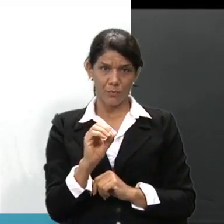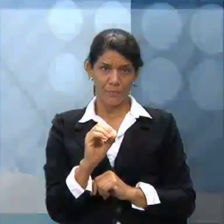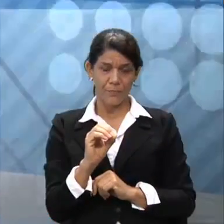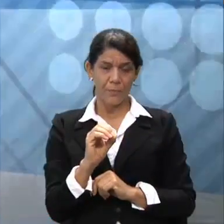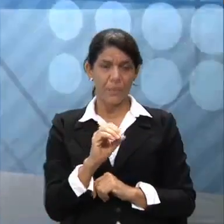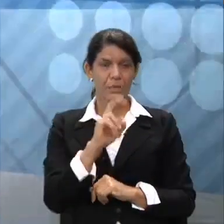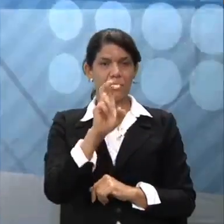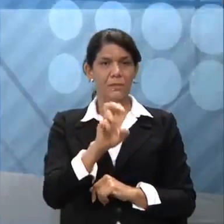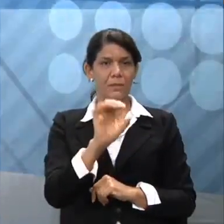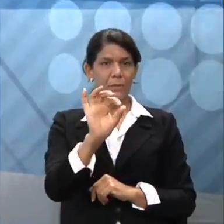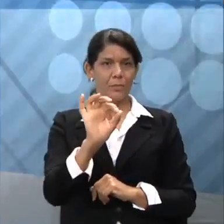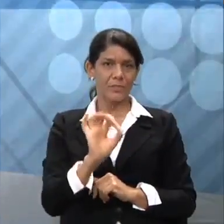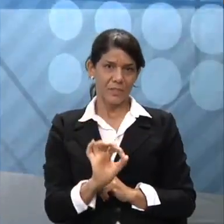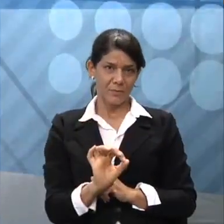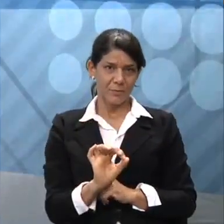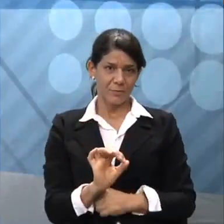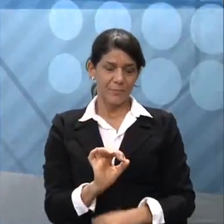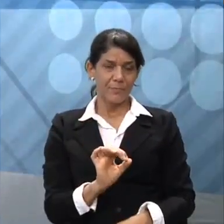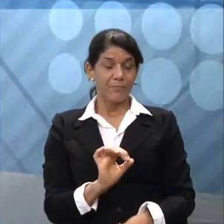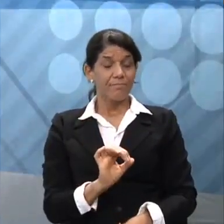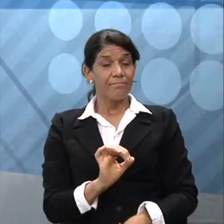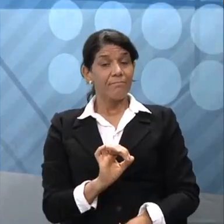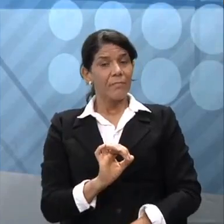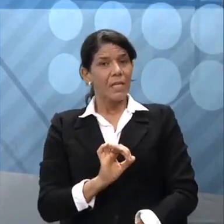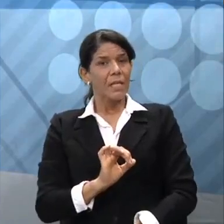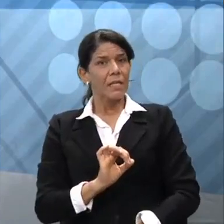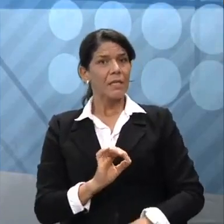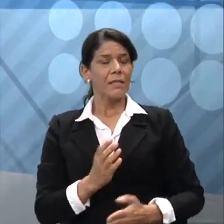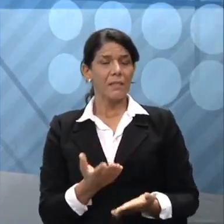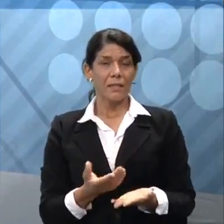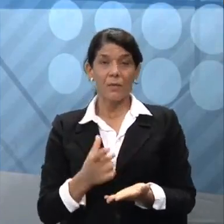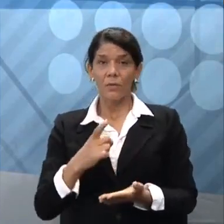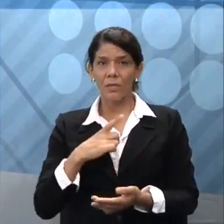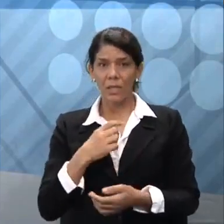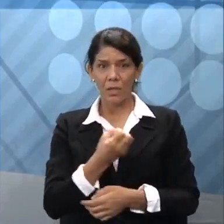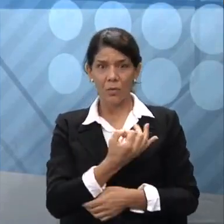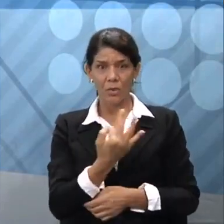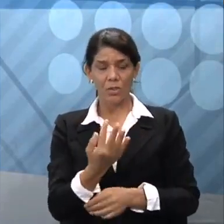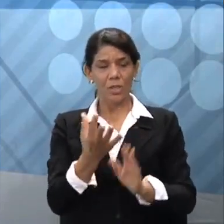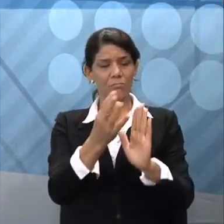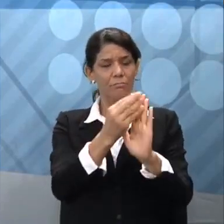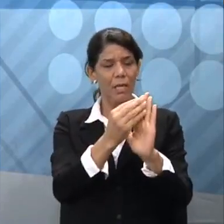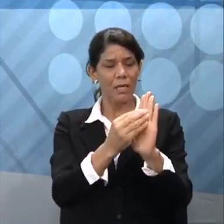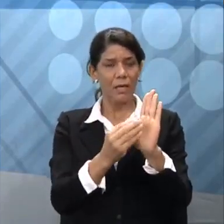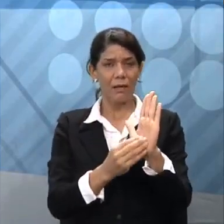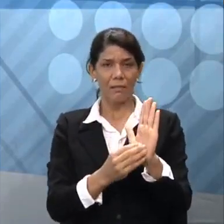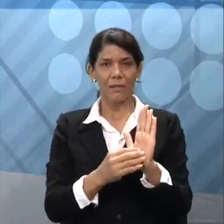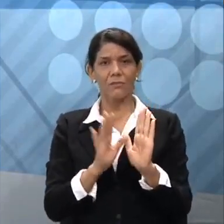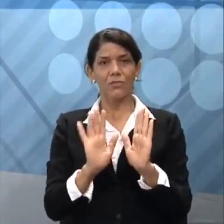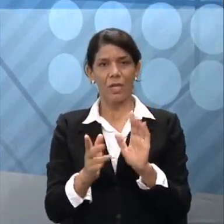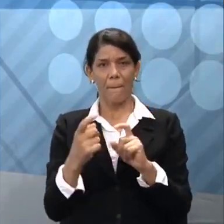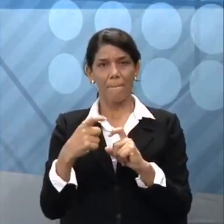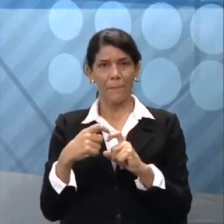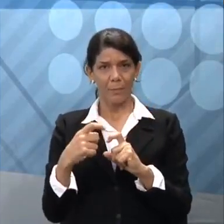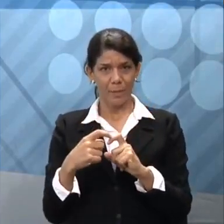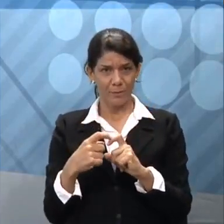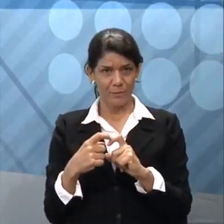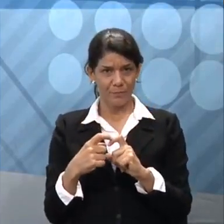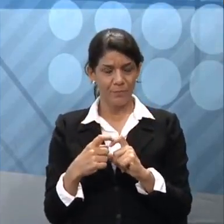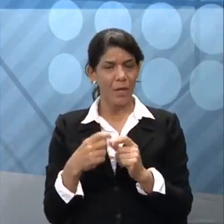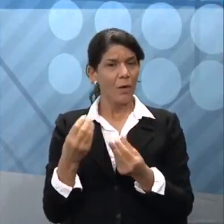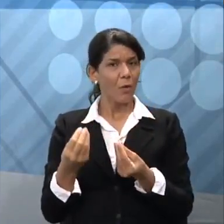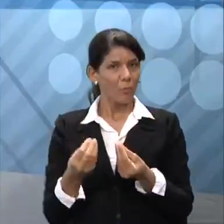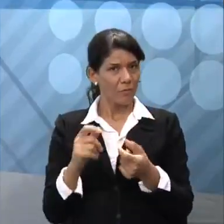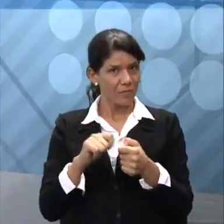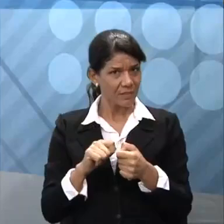de 5%. Então, nós vamos ter a concentração prescrita pelo médico. Como